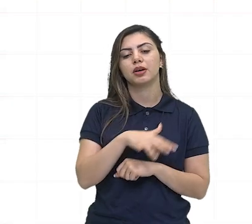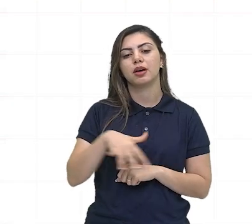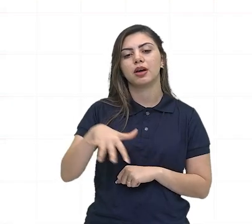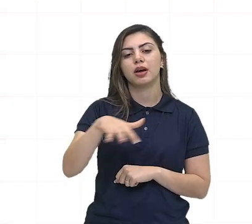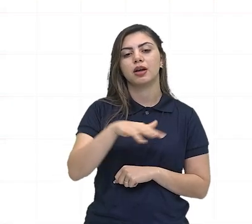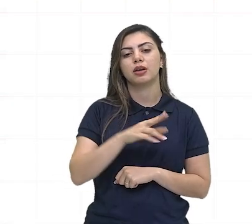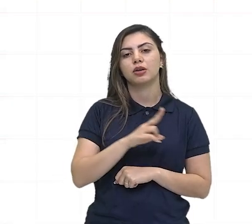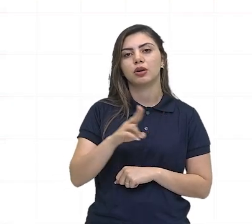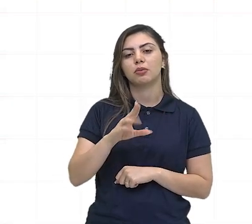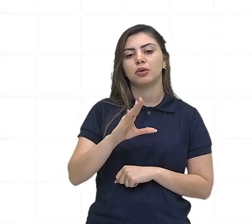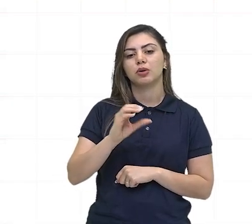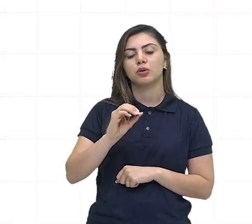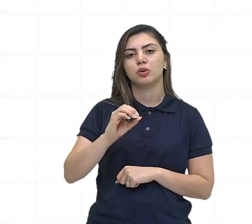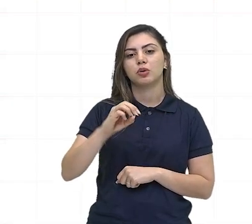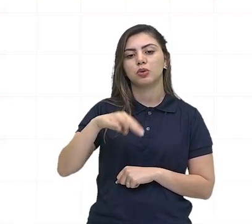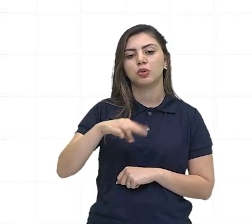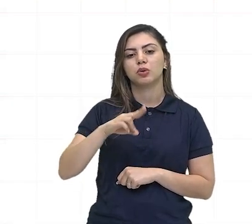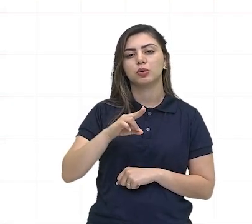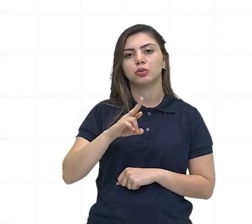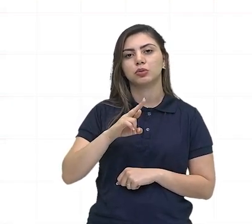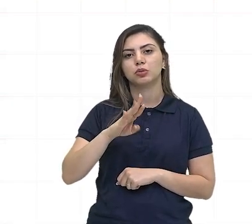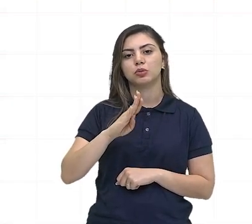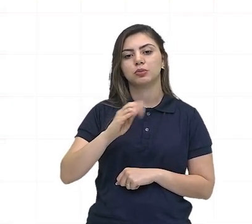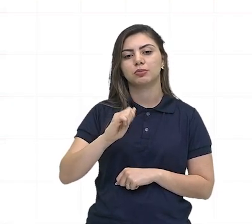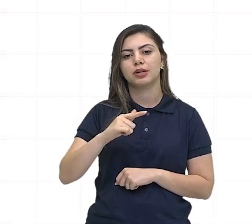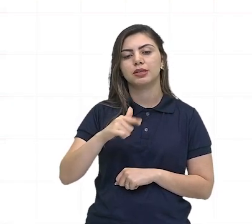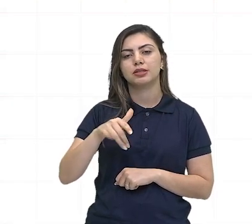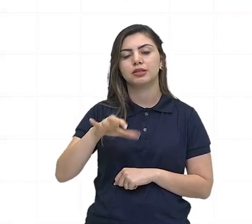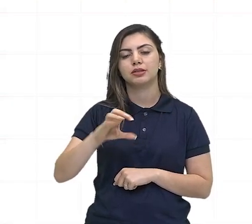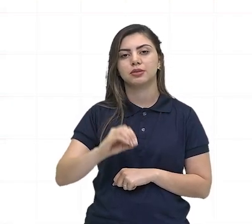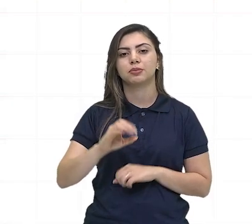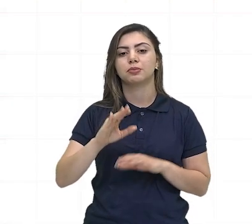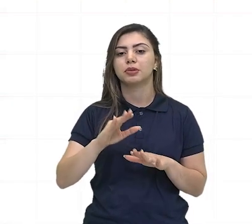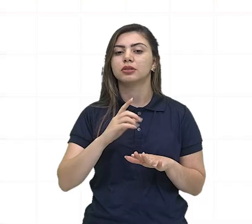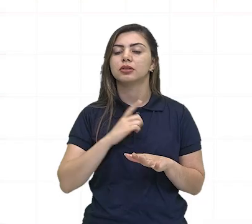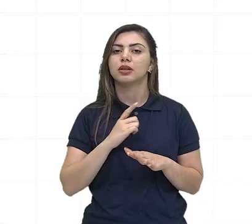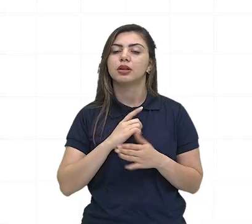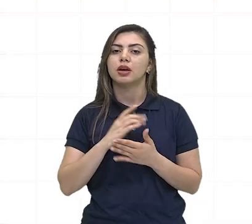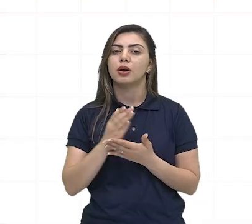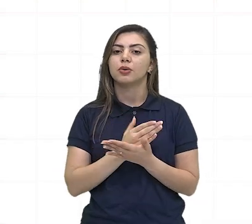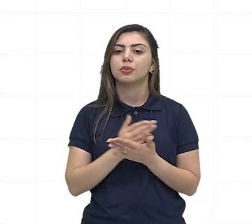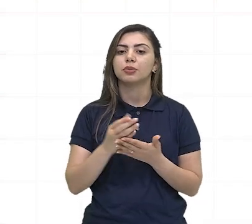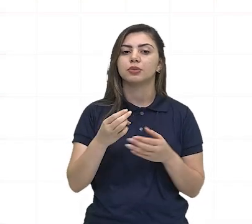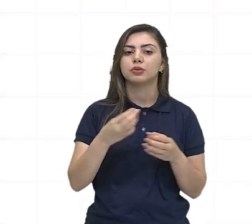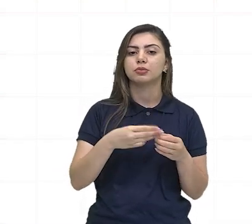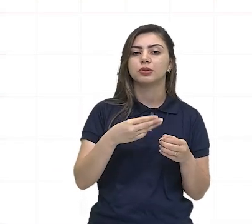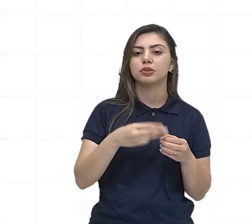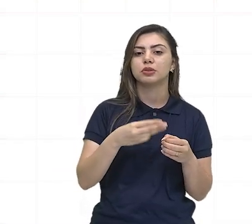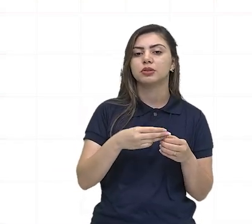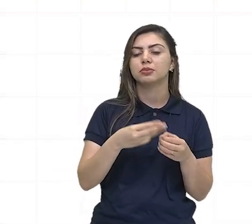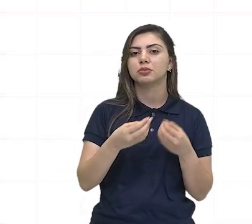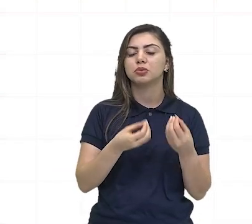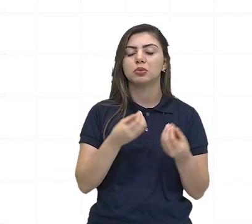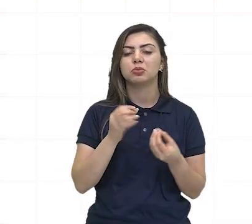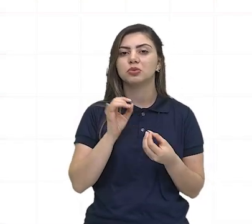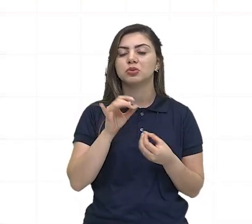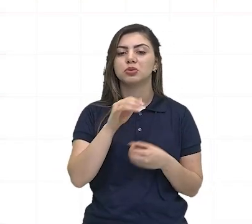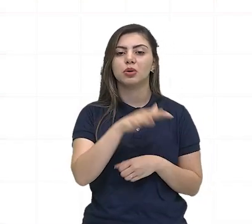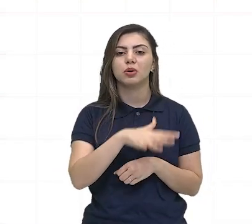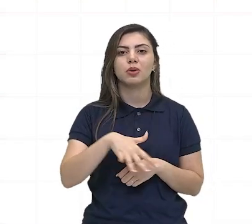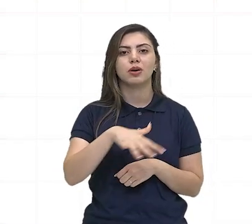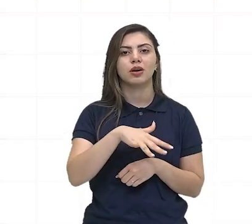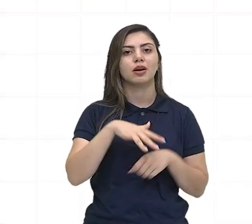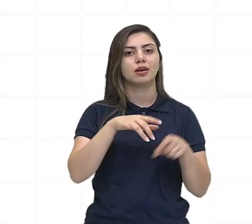chamado de conurbação. Também há aqueles municípios que são quase totalmente formados por